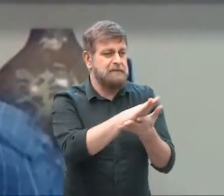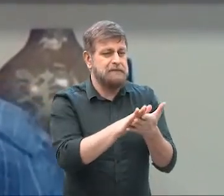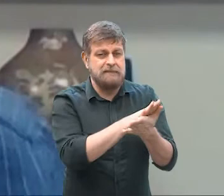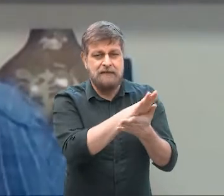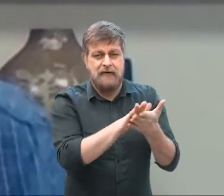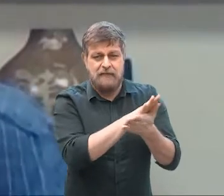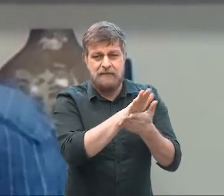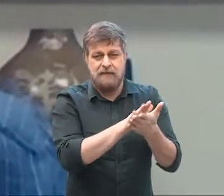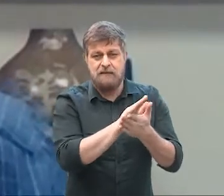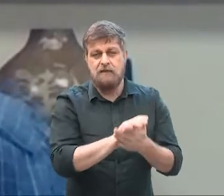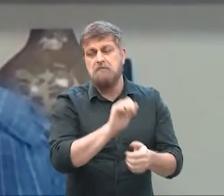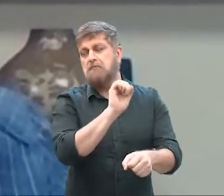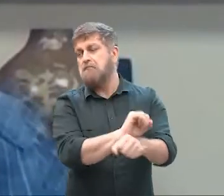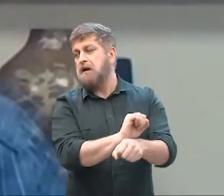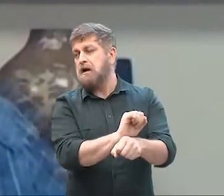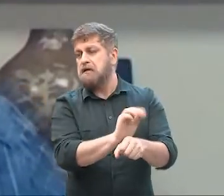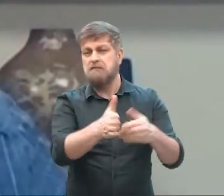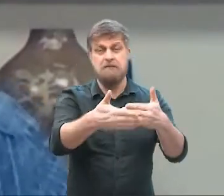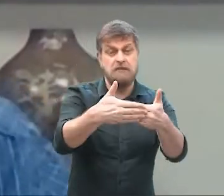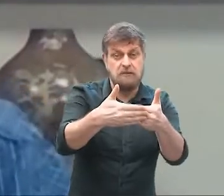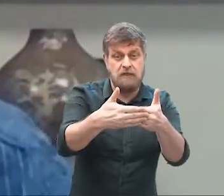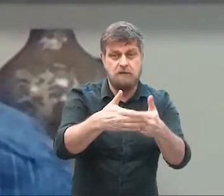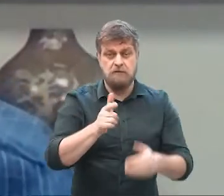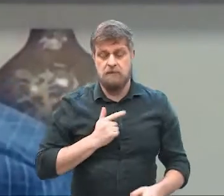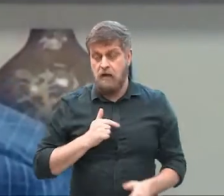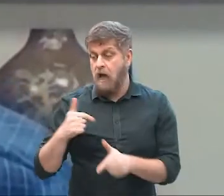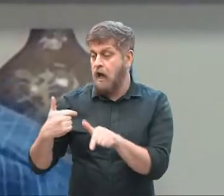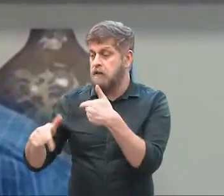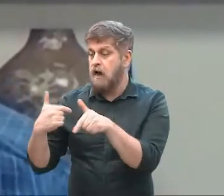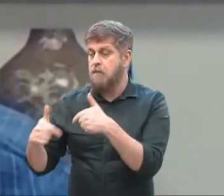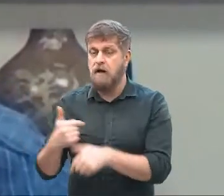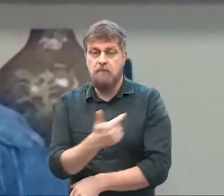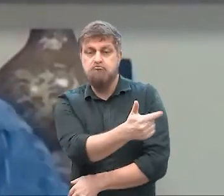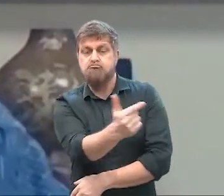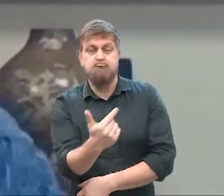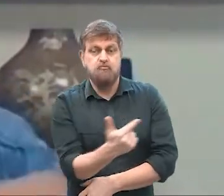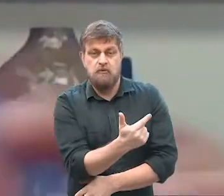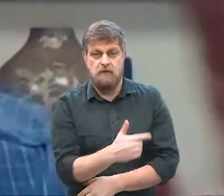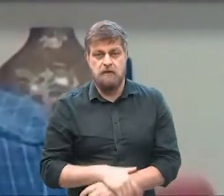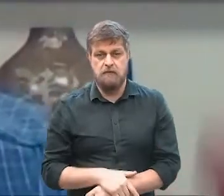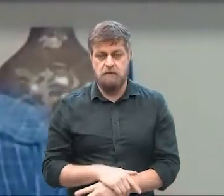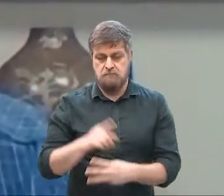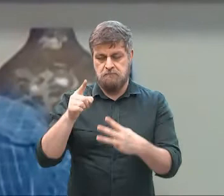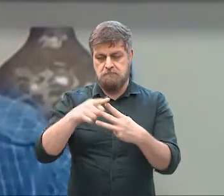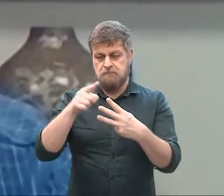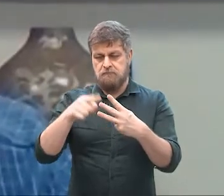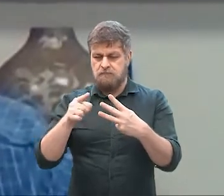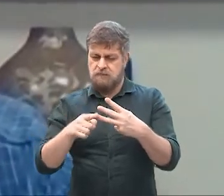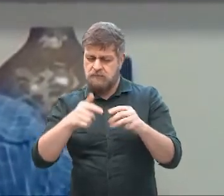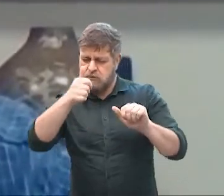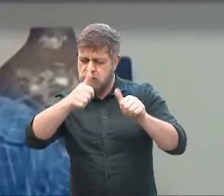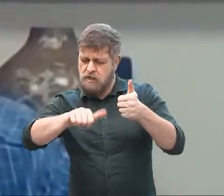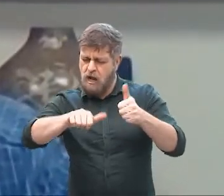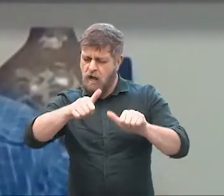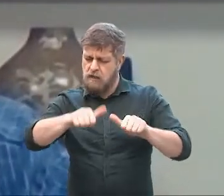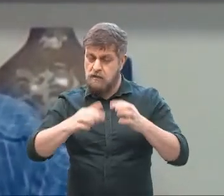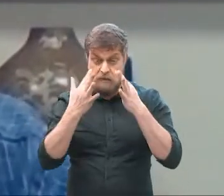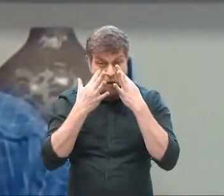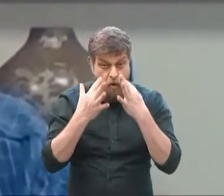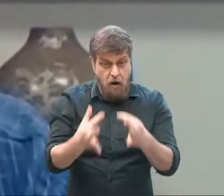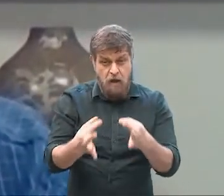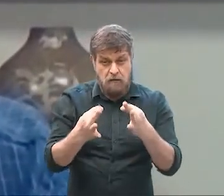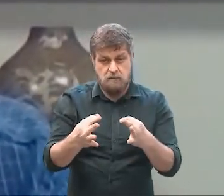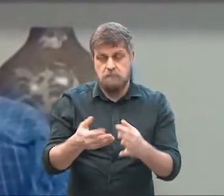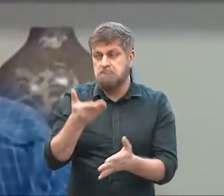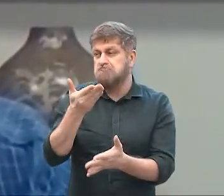haja vista que está parado, está fechado, não gera emprego. Então, todos os setores, se analisados com a devida atenção,